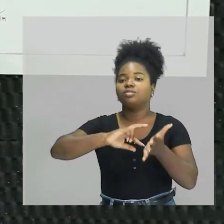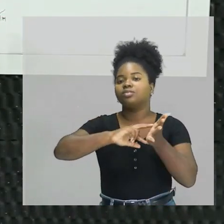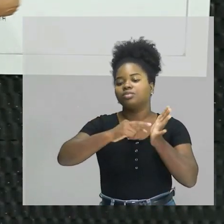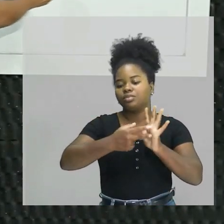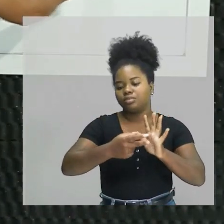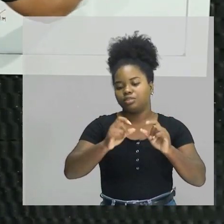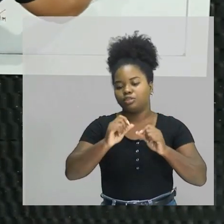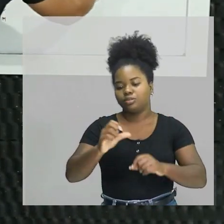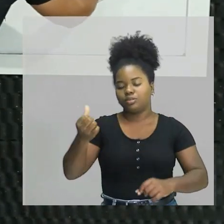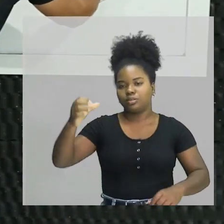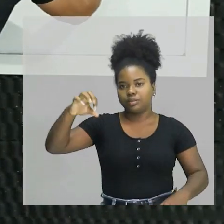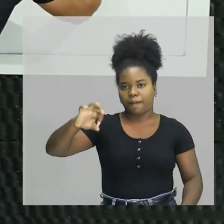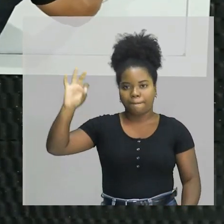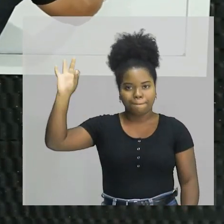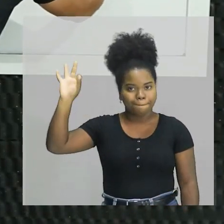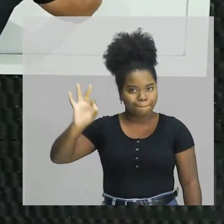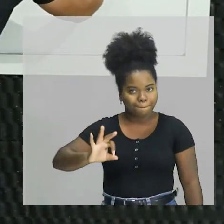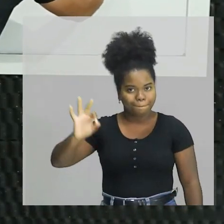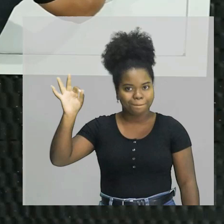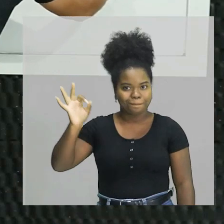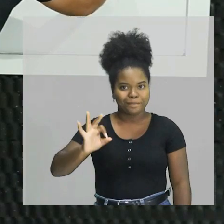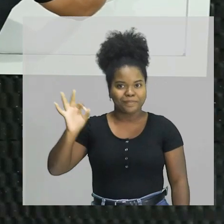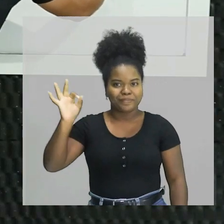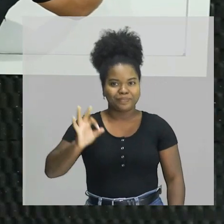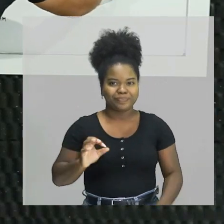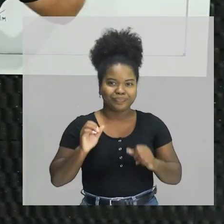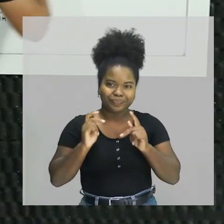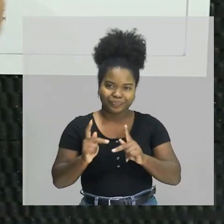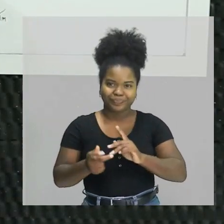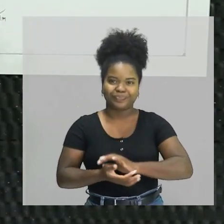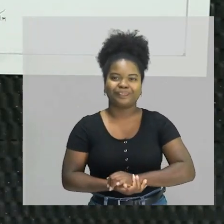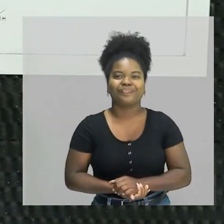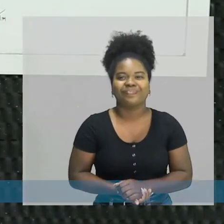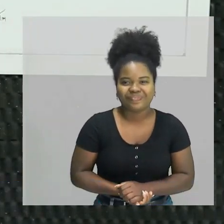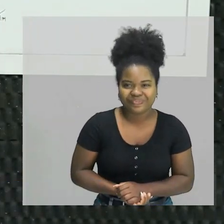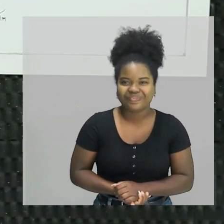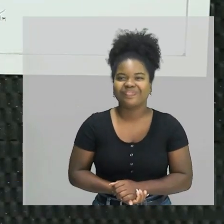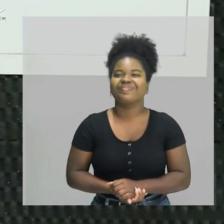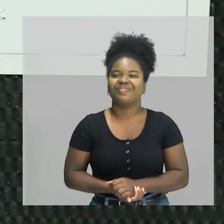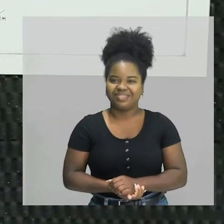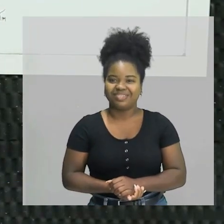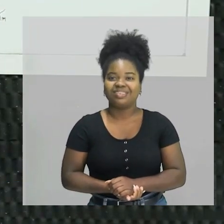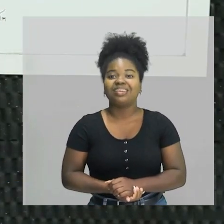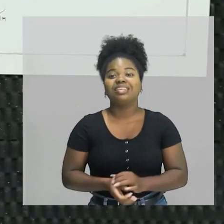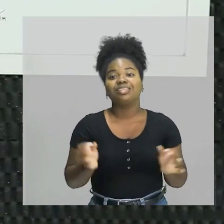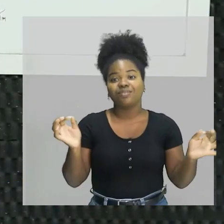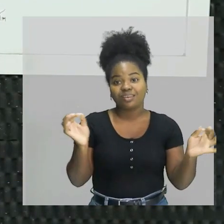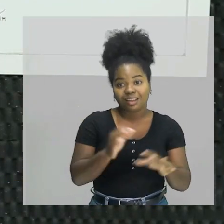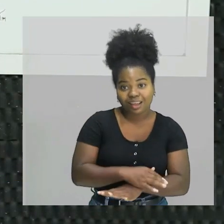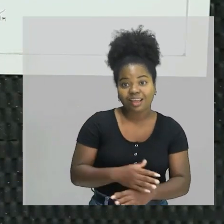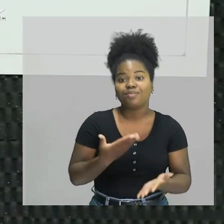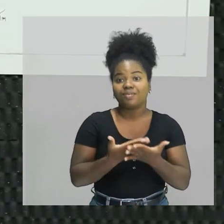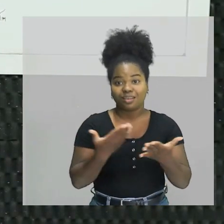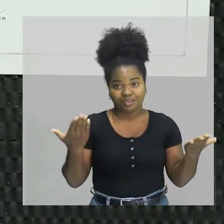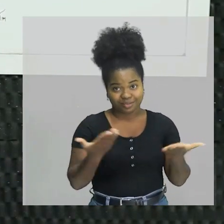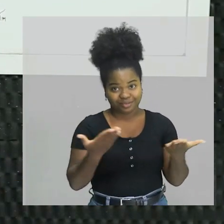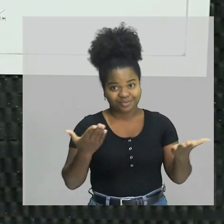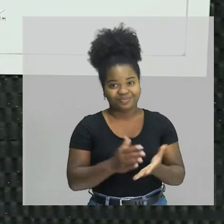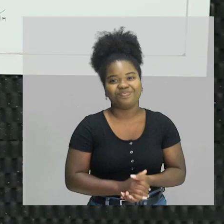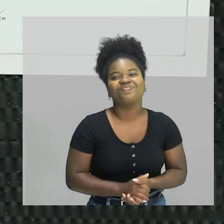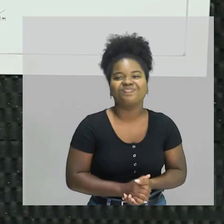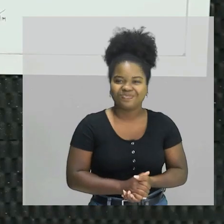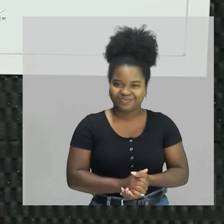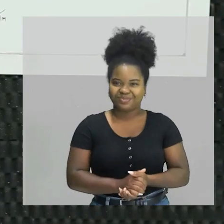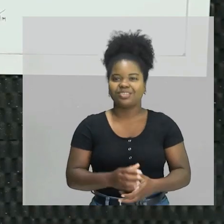seja, 19%. Beleza, galerinha? Com isso a gente encerra nossa aula de hoje. Vamos lá